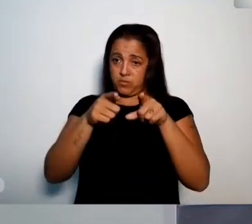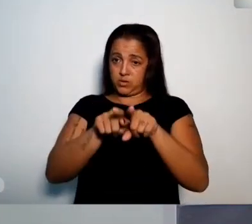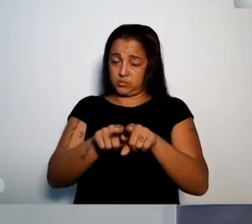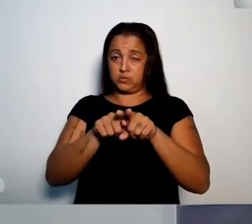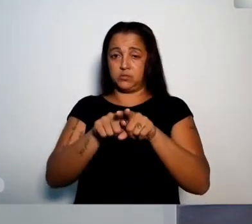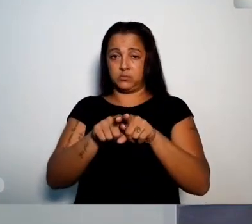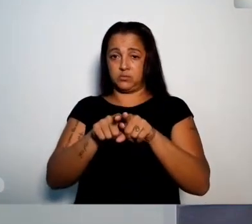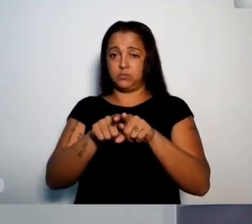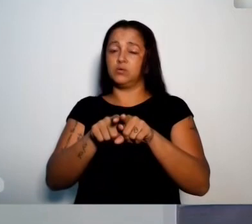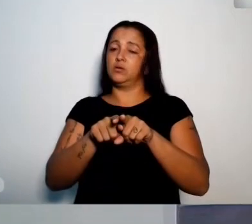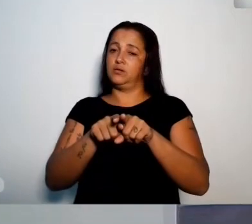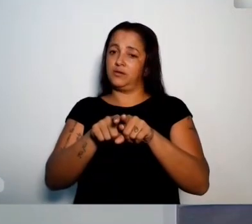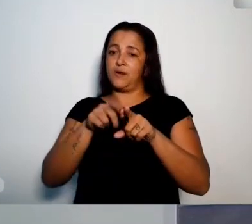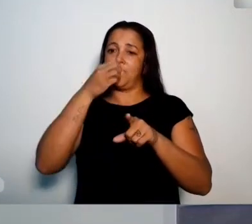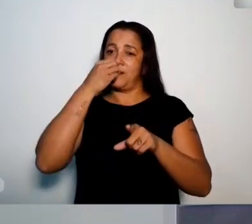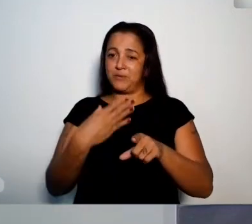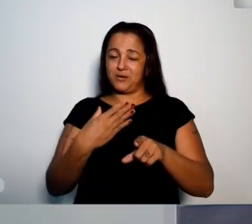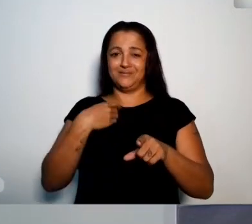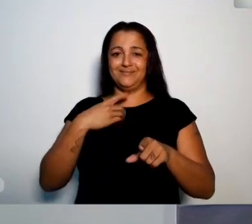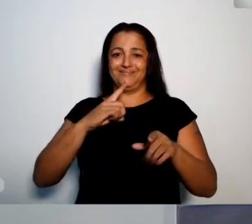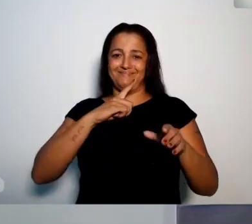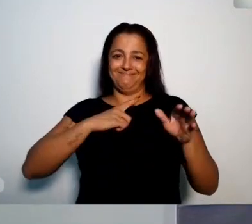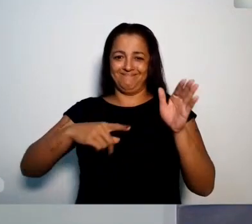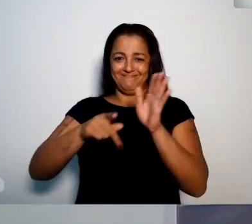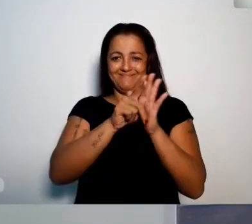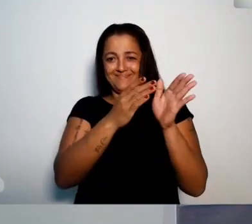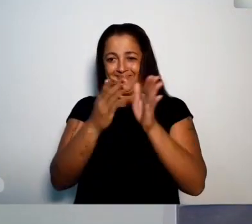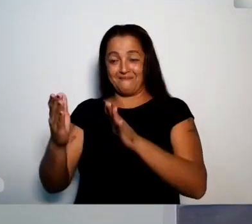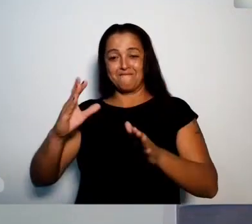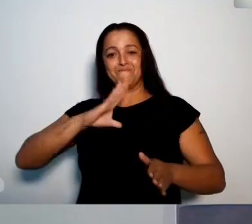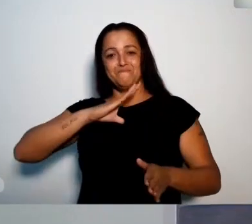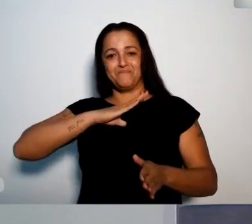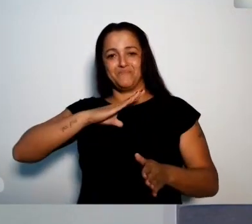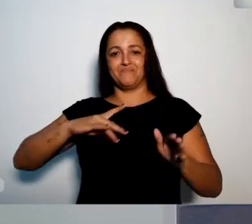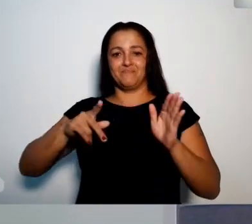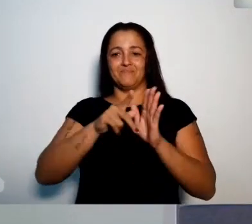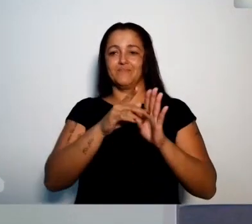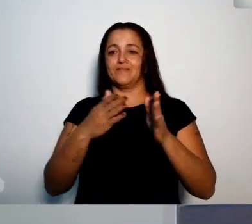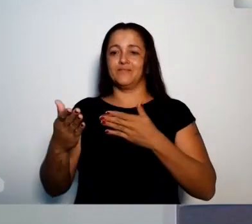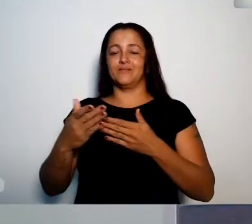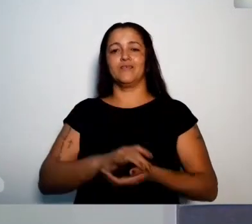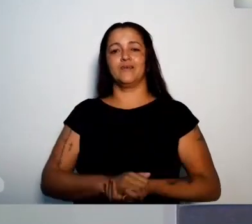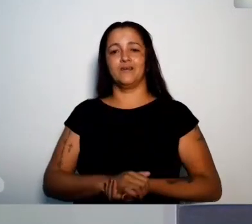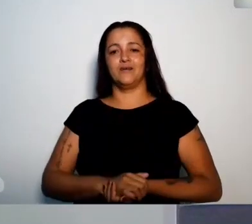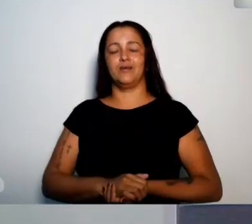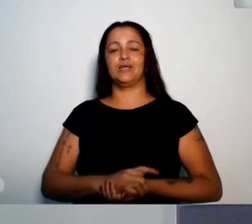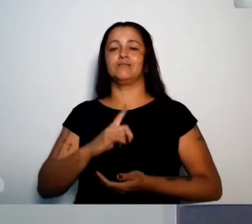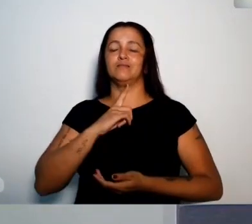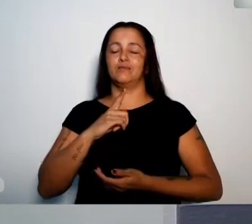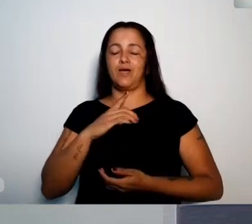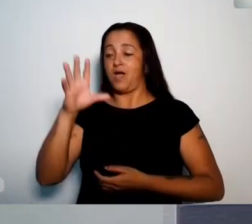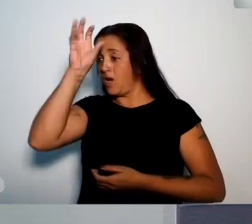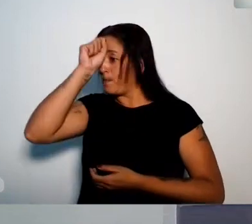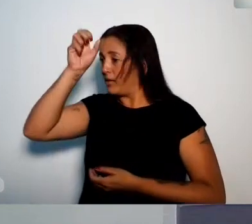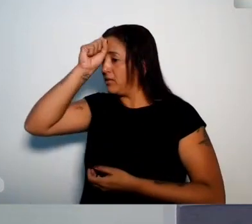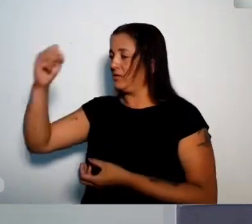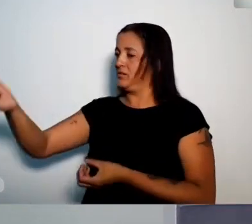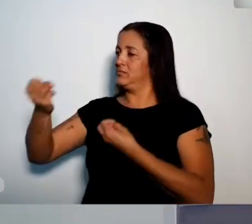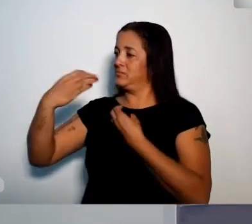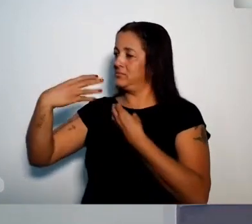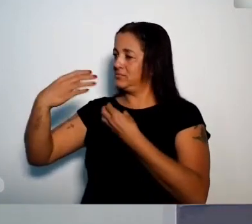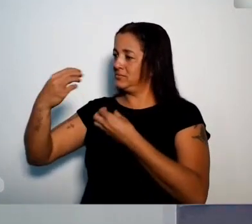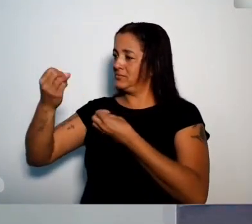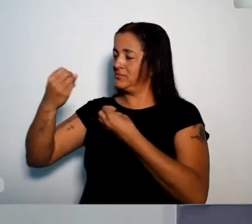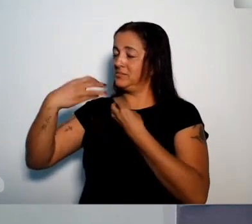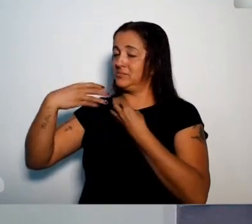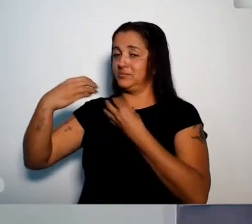da nossa cidade. Estou aprendendo muito com os colegas que de pronto me ensinam quando eu